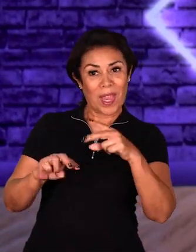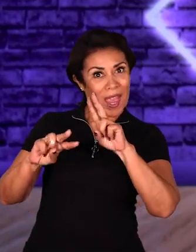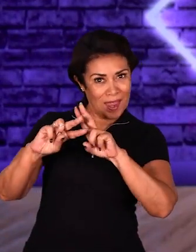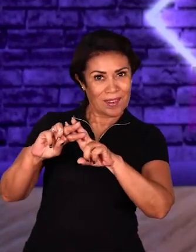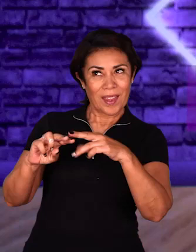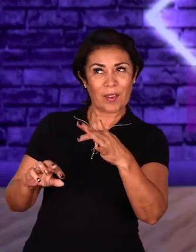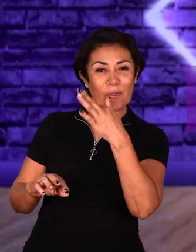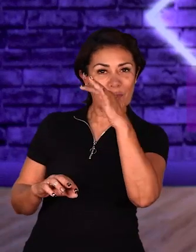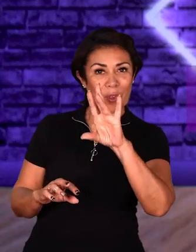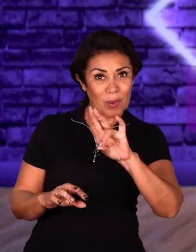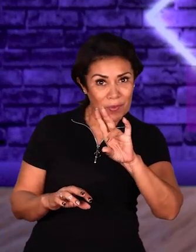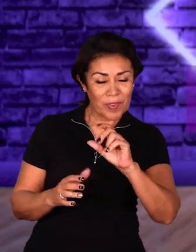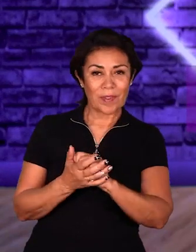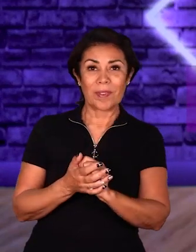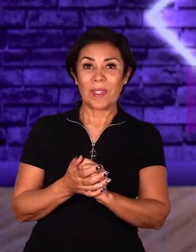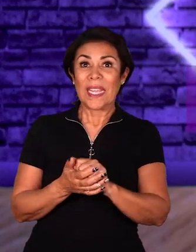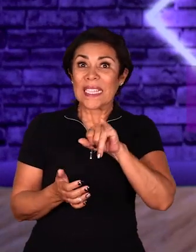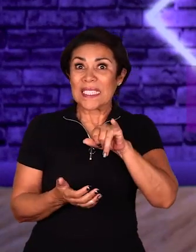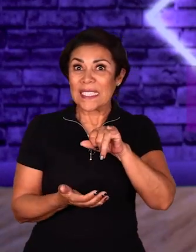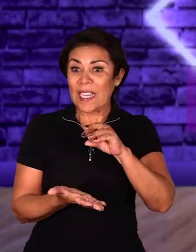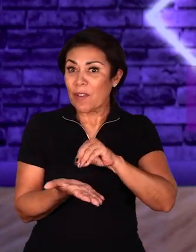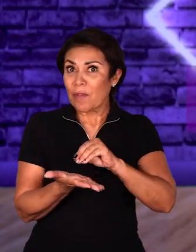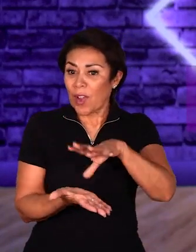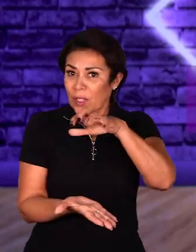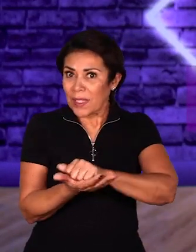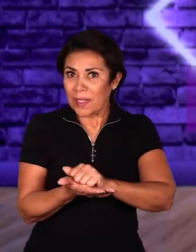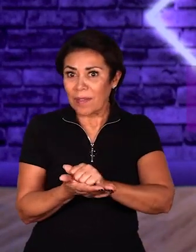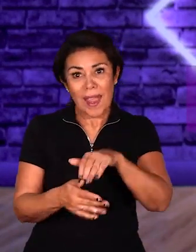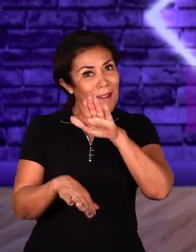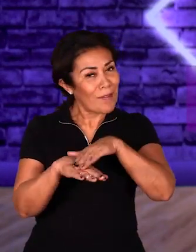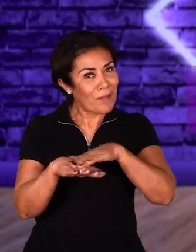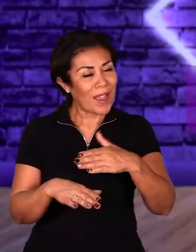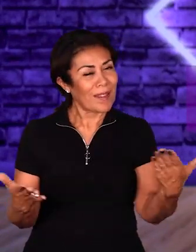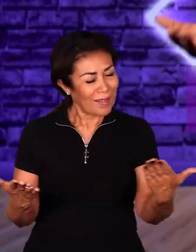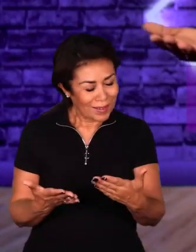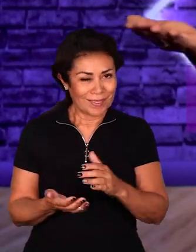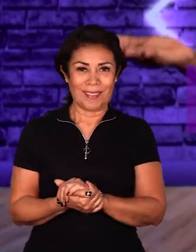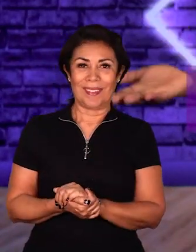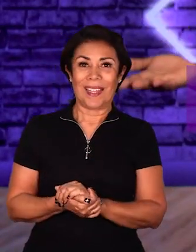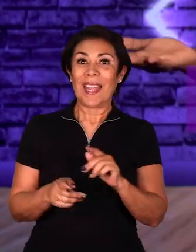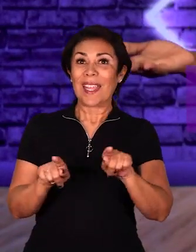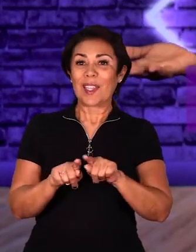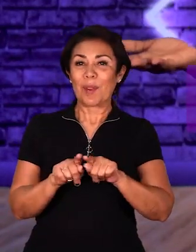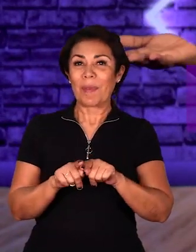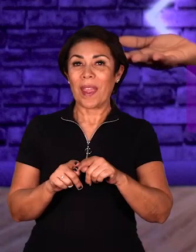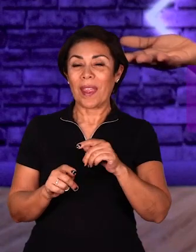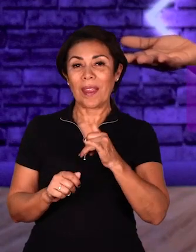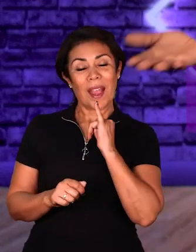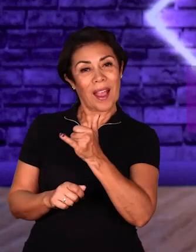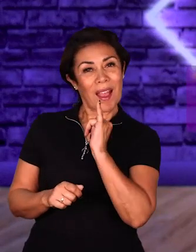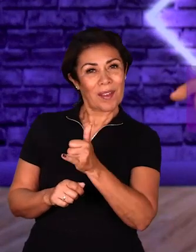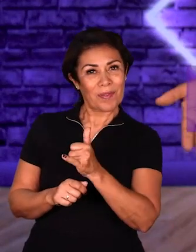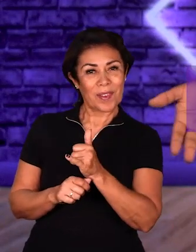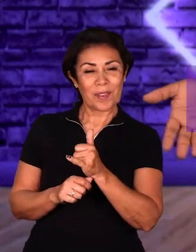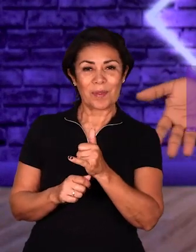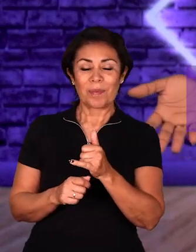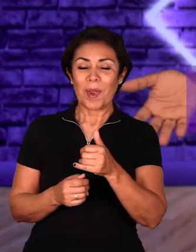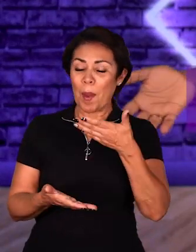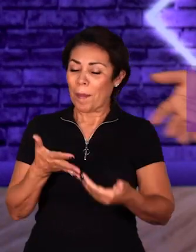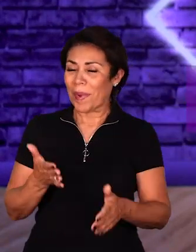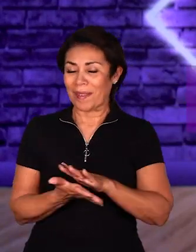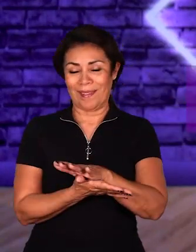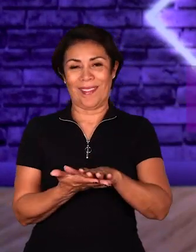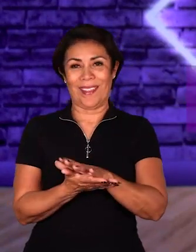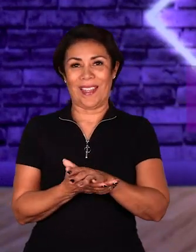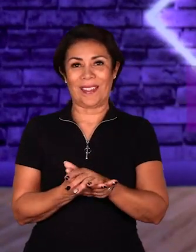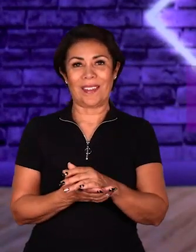like nesse vídeo. Também deixa um comentário com aquela nossa hashtag Futuro Vivo. Se você ainda não se inscreveu no canal da Vivo, essa é a hora de se